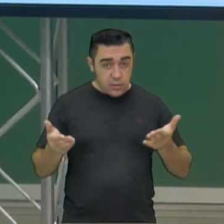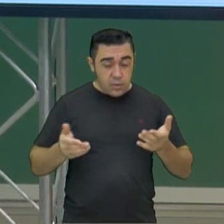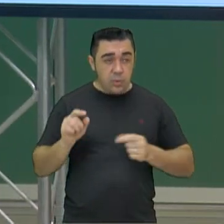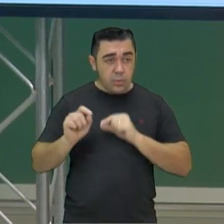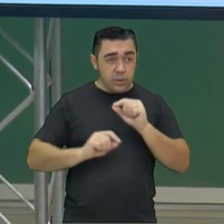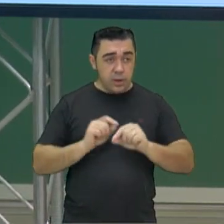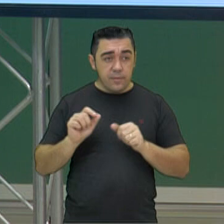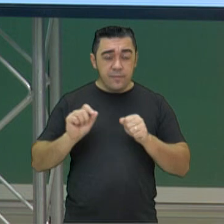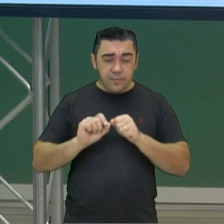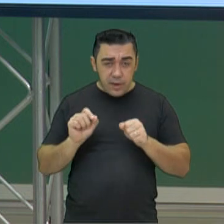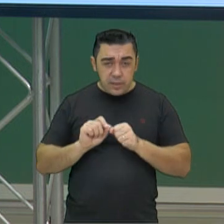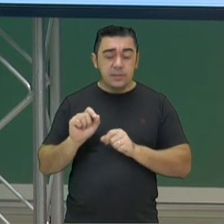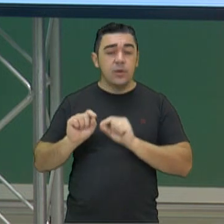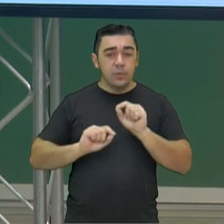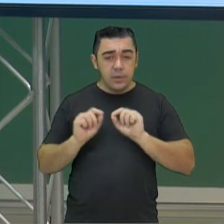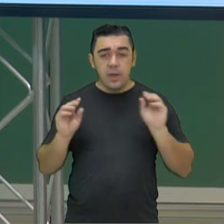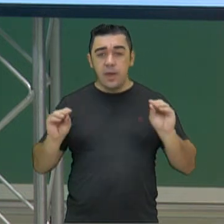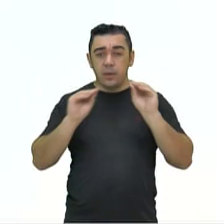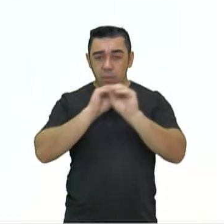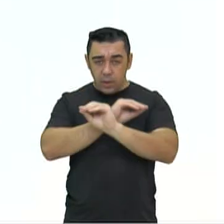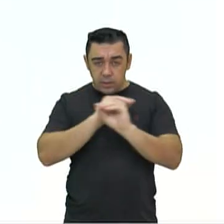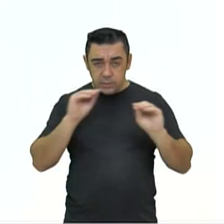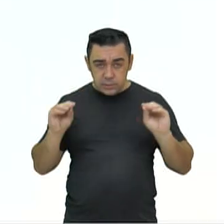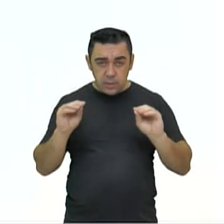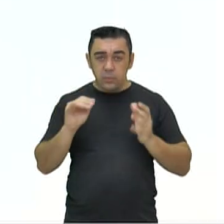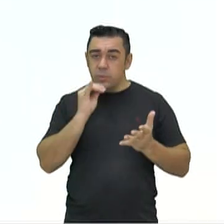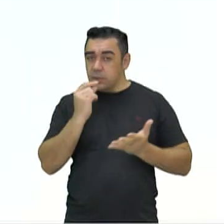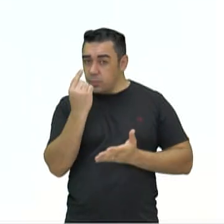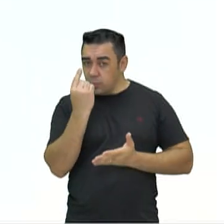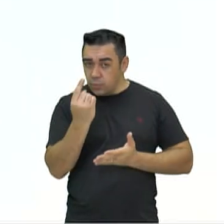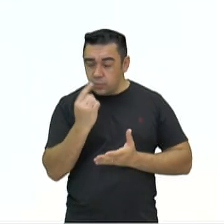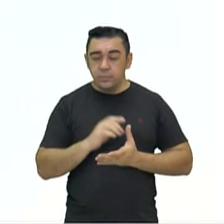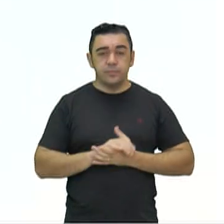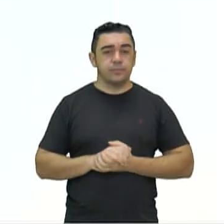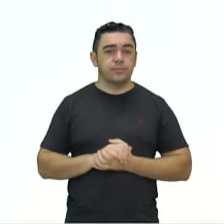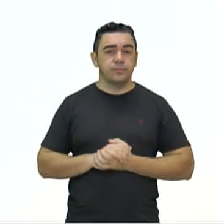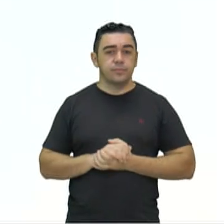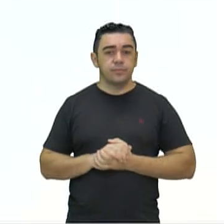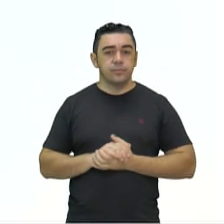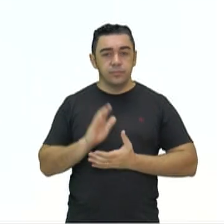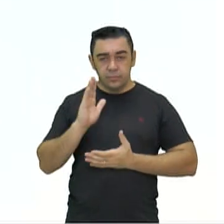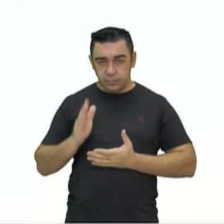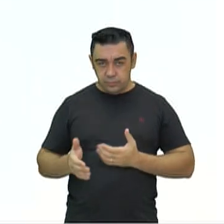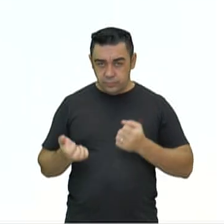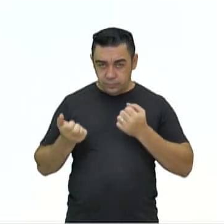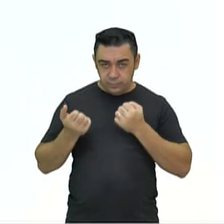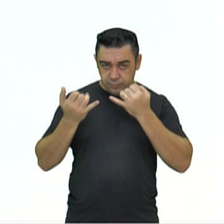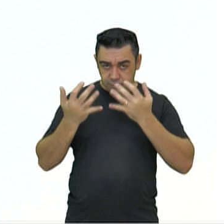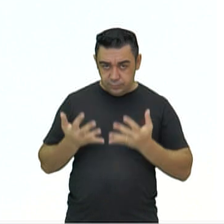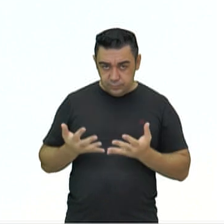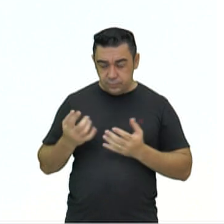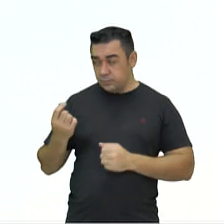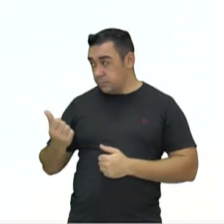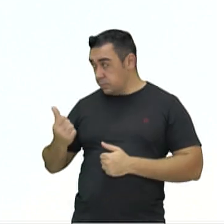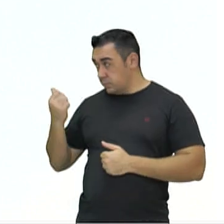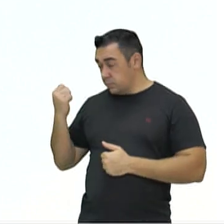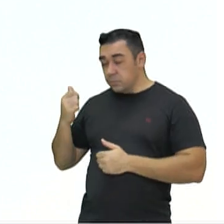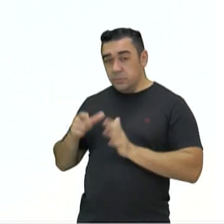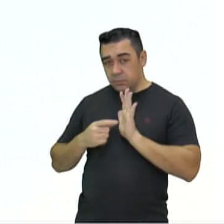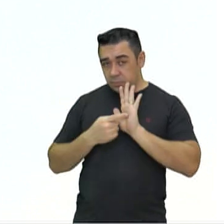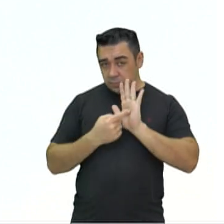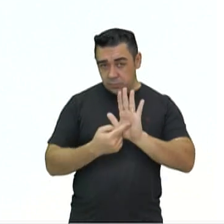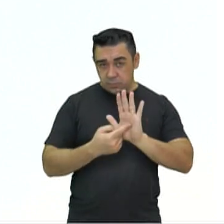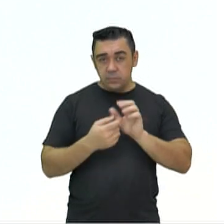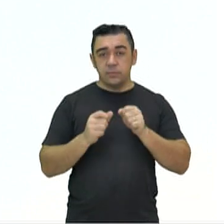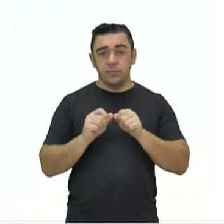agora, escrever a equação da elipse descrita no exemplo 1. Então, o exemplo 1, nós vamos pegar aqueles dados do exemplo 1